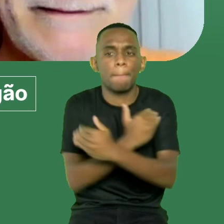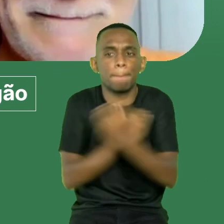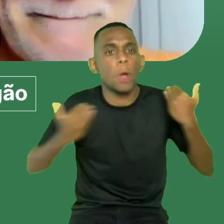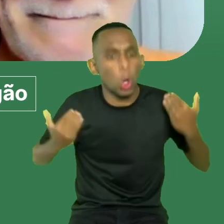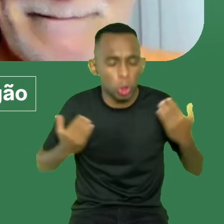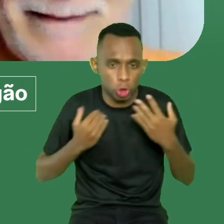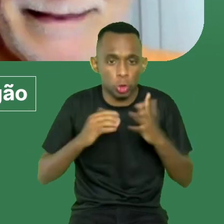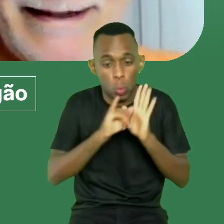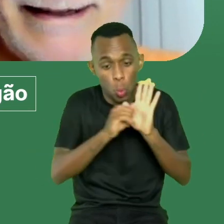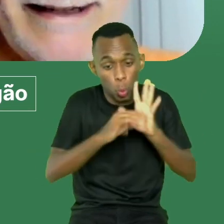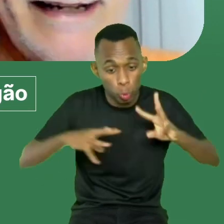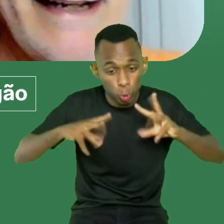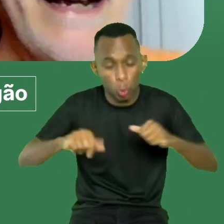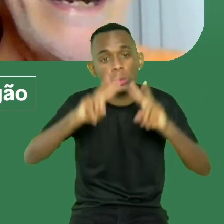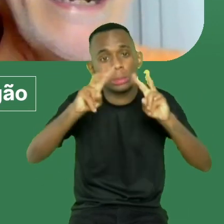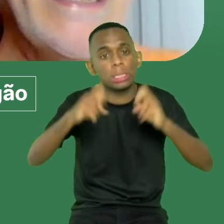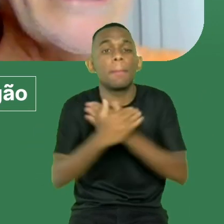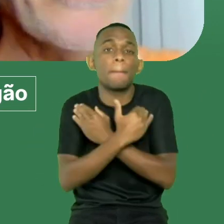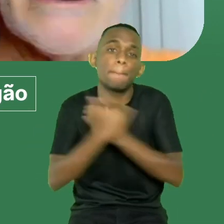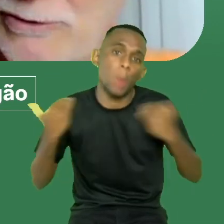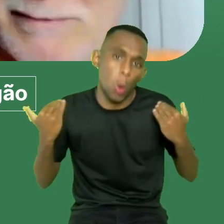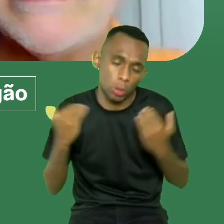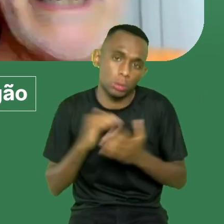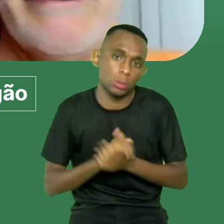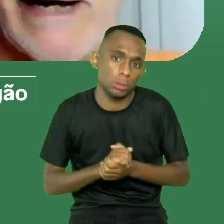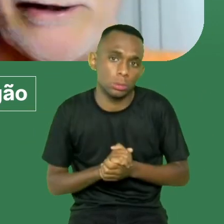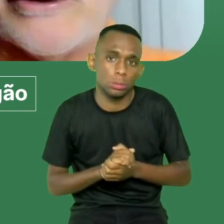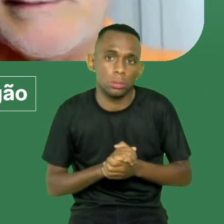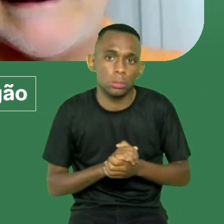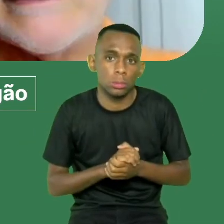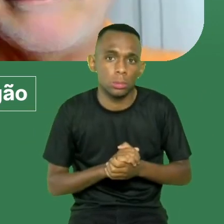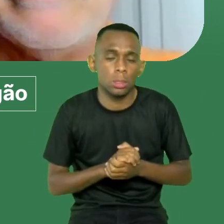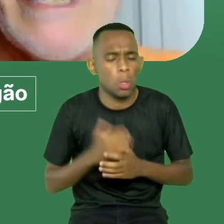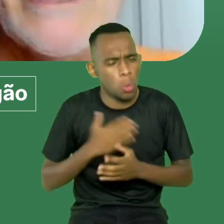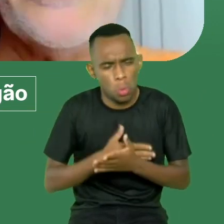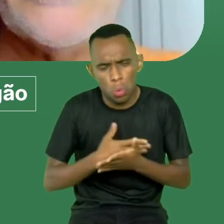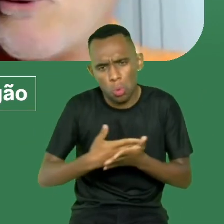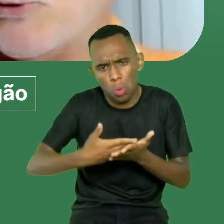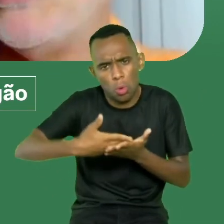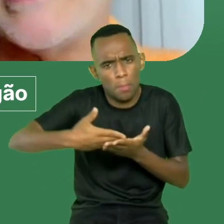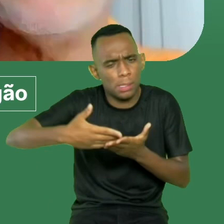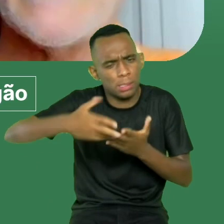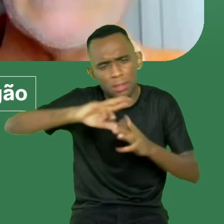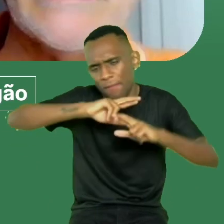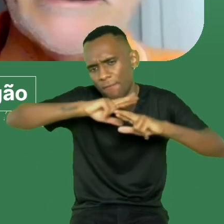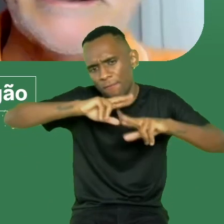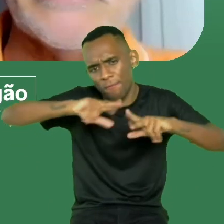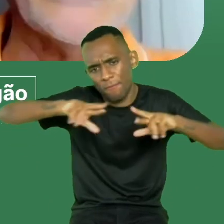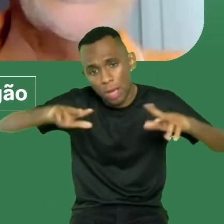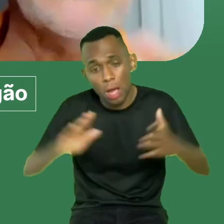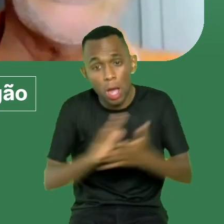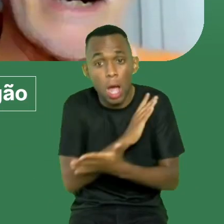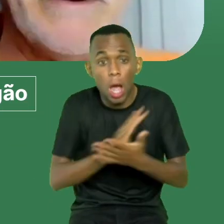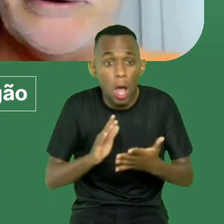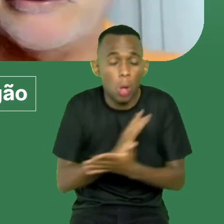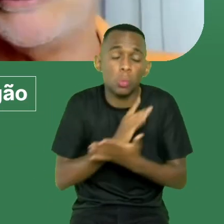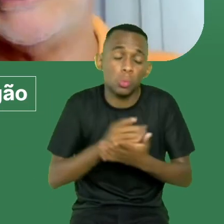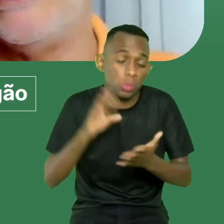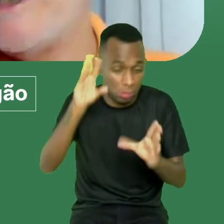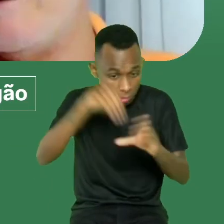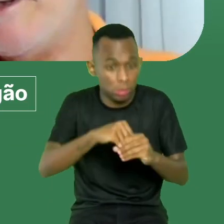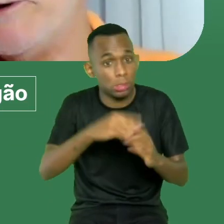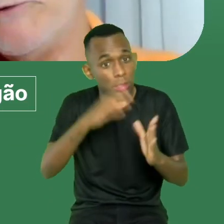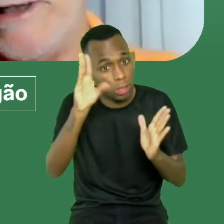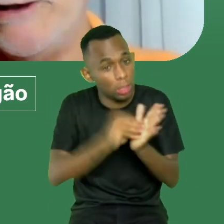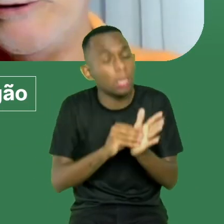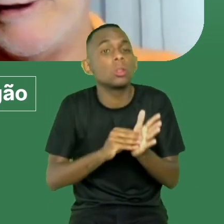morte, né? Aí eu comecei a escrever vários, alguns vieram parar nesse livro. O livro eu acabei